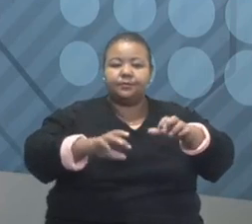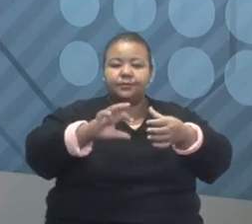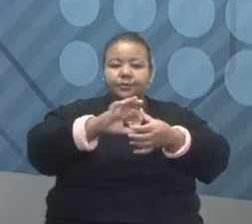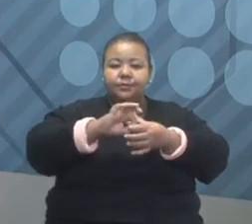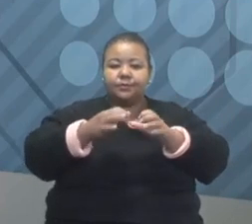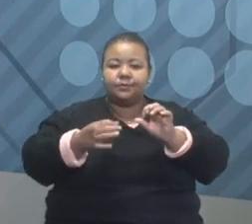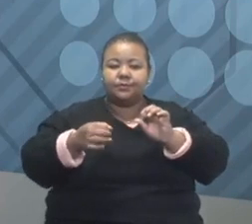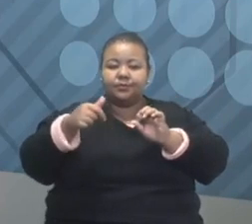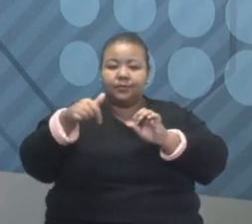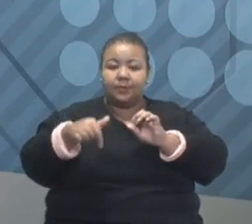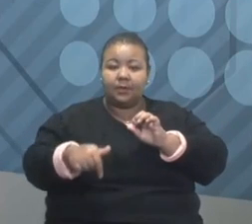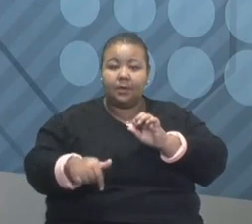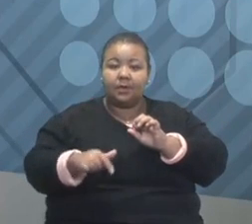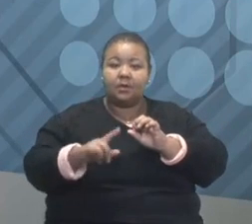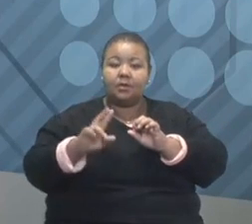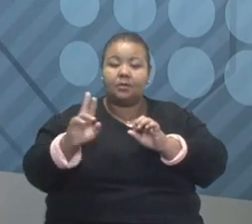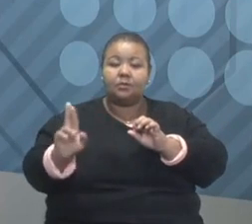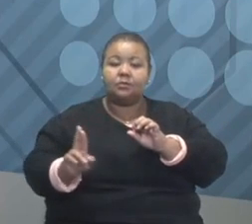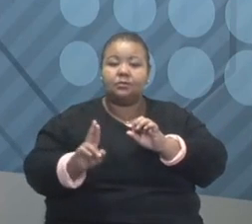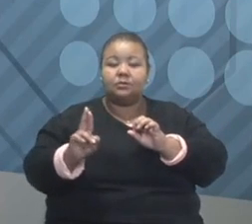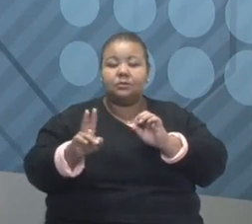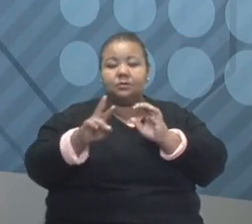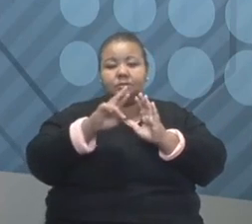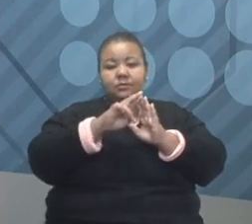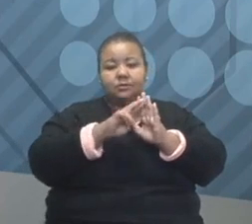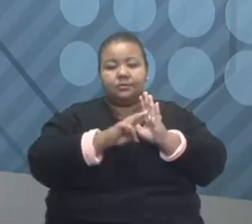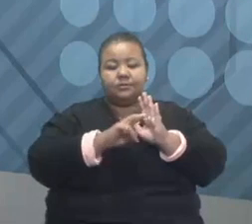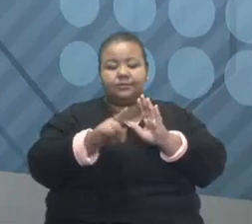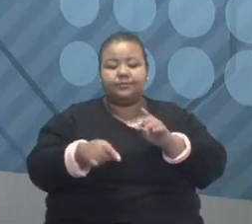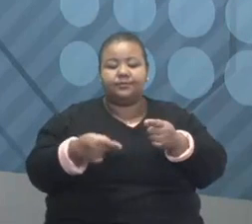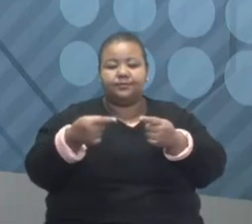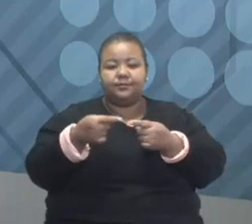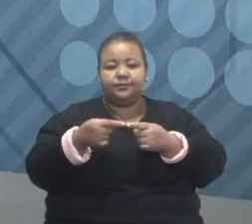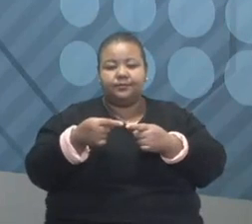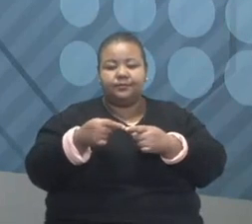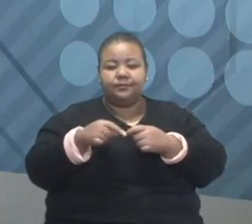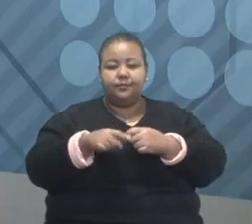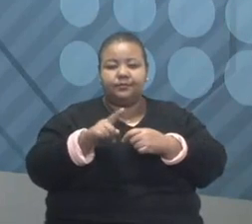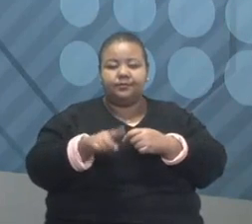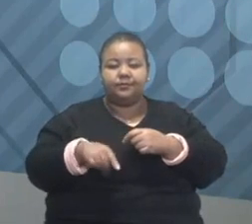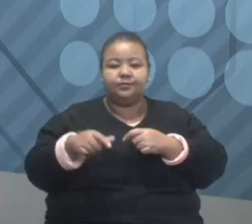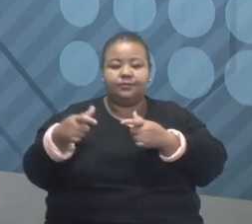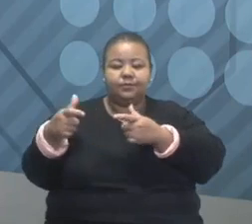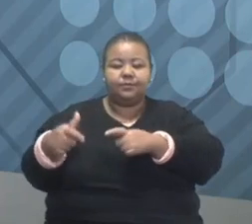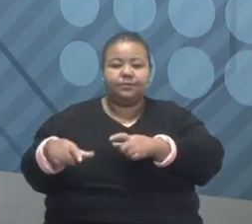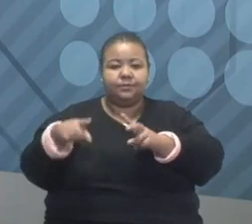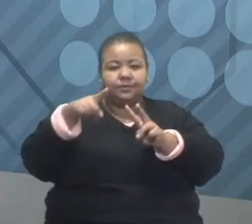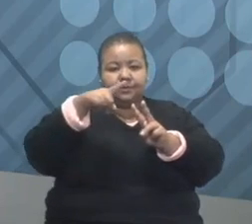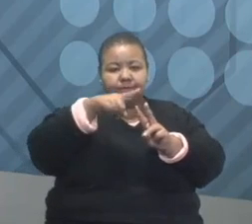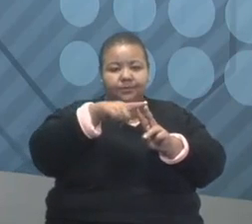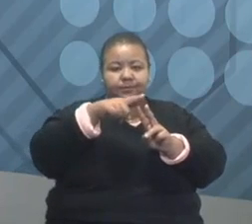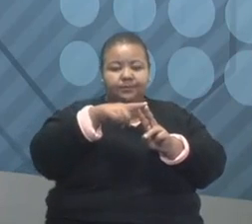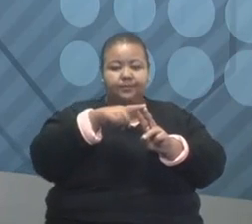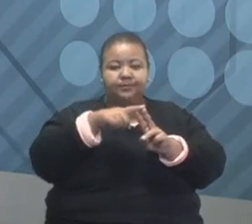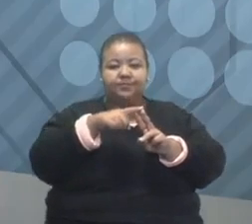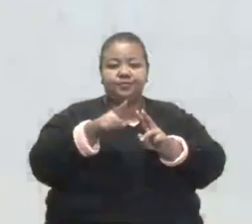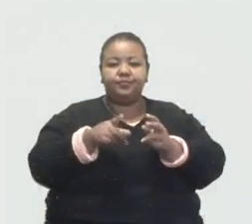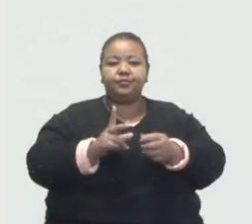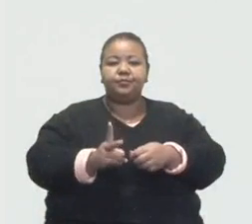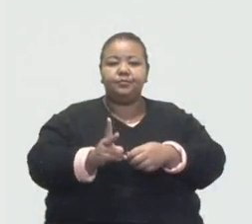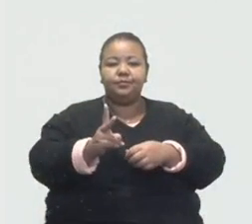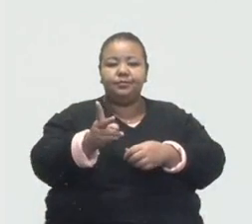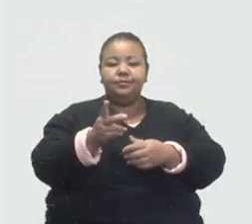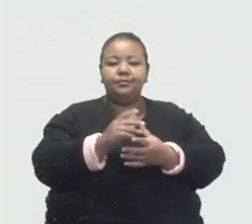aqui nós estamos trabalhando com uma regra que vai estar associando espaços vetoriais. Então,